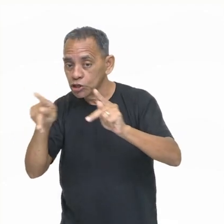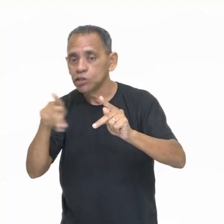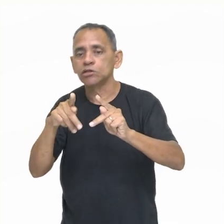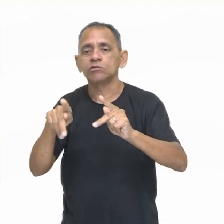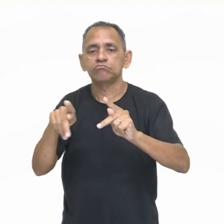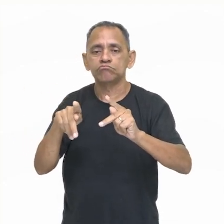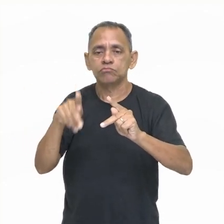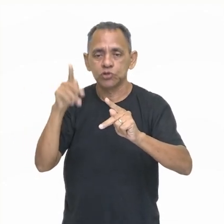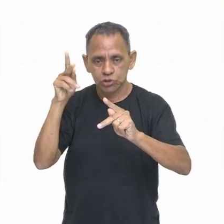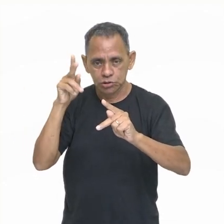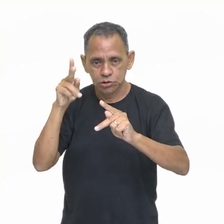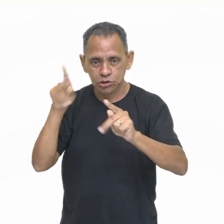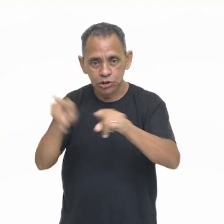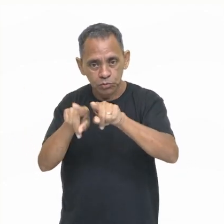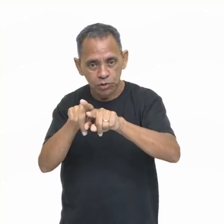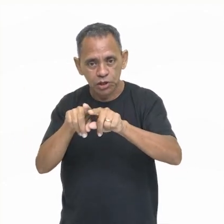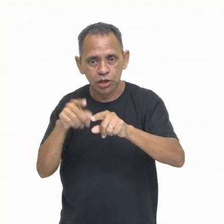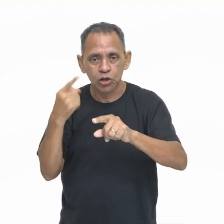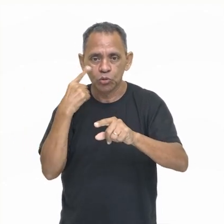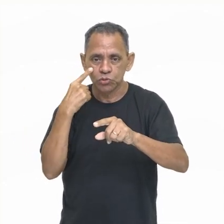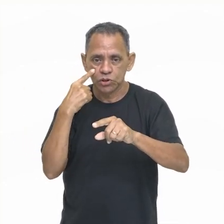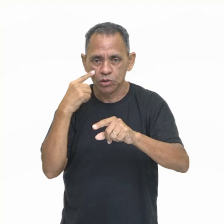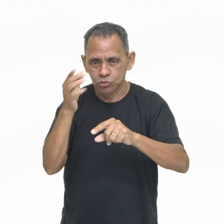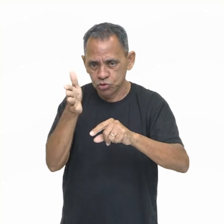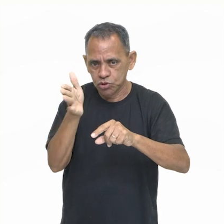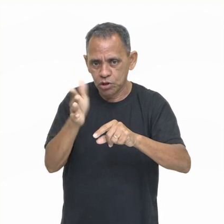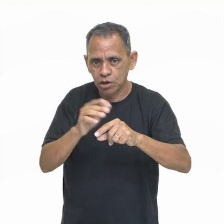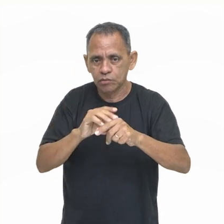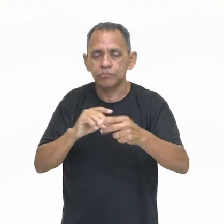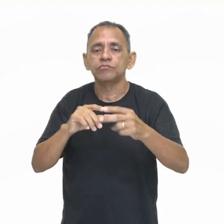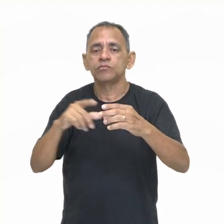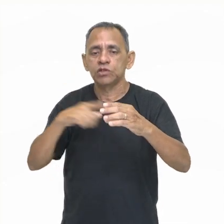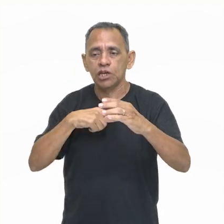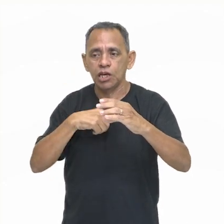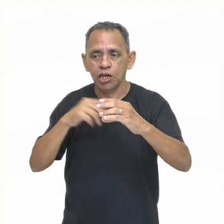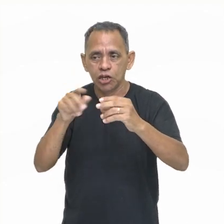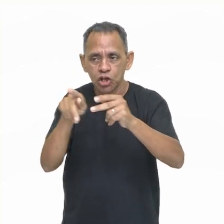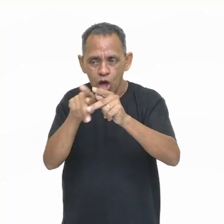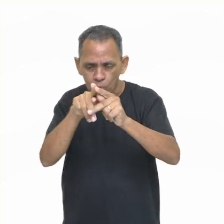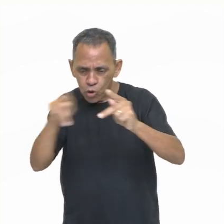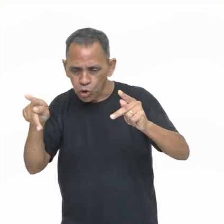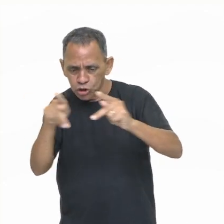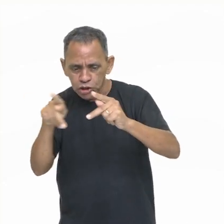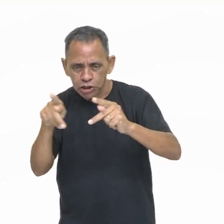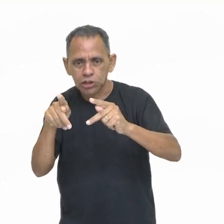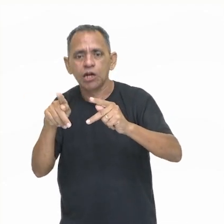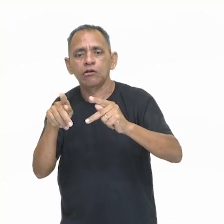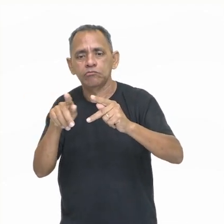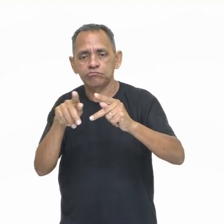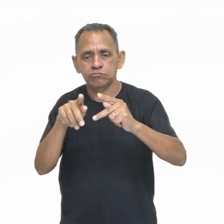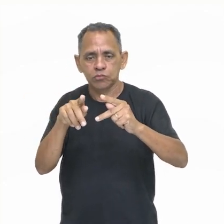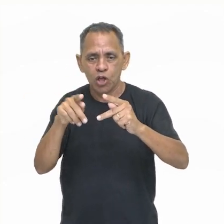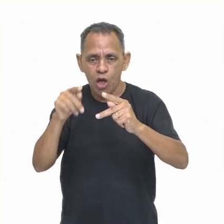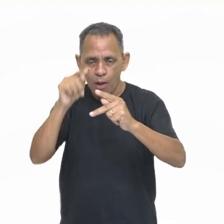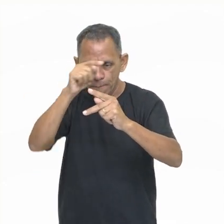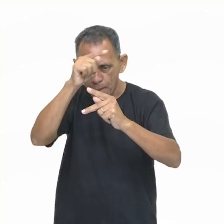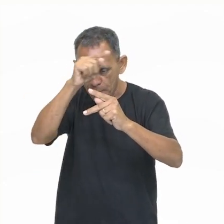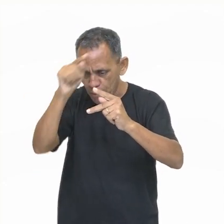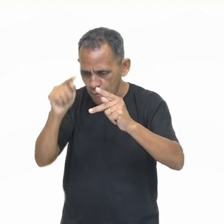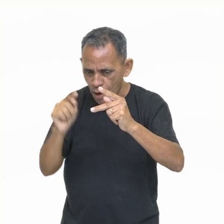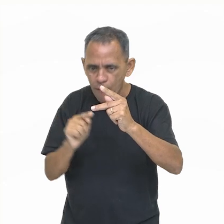já observamos. Então, temos a proteína periférica, como essa aqui representada, e